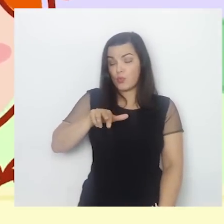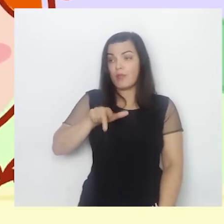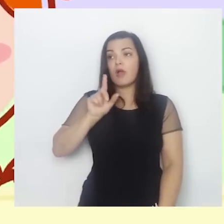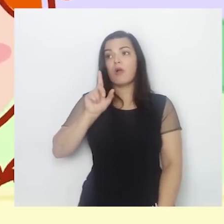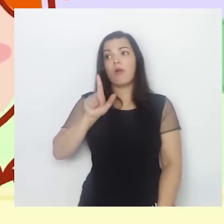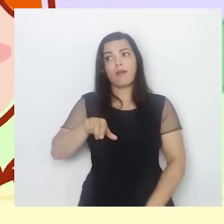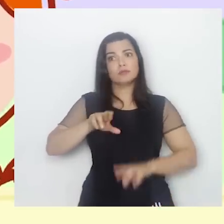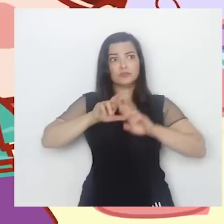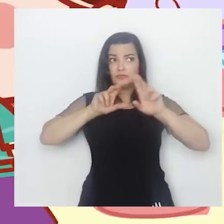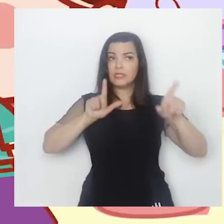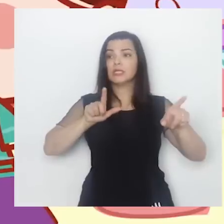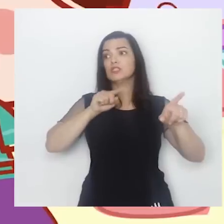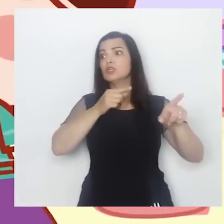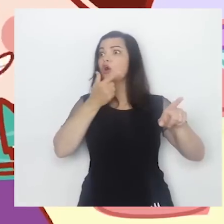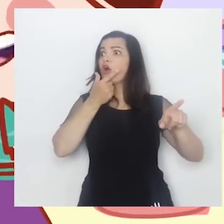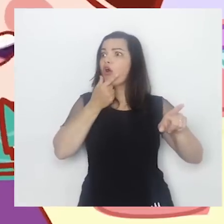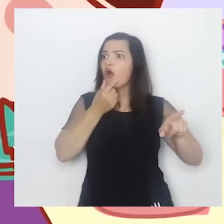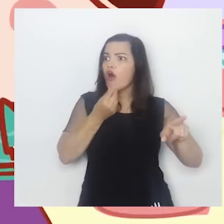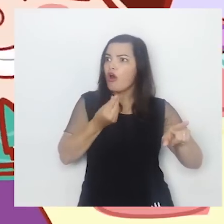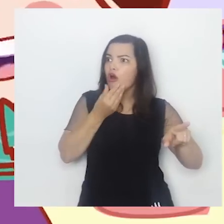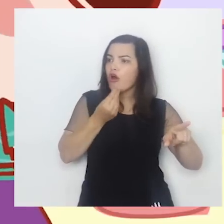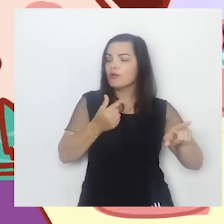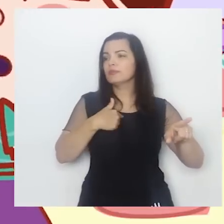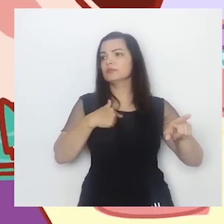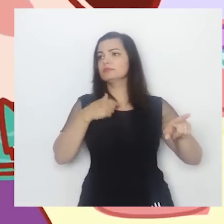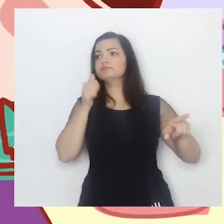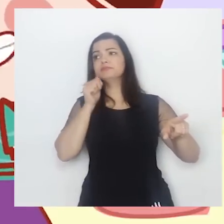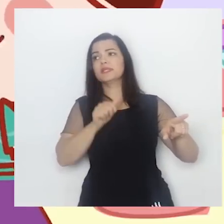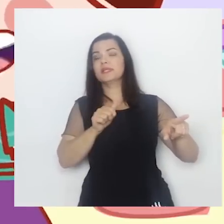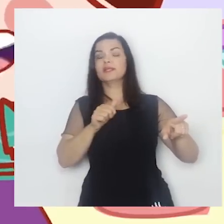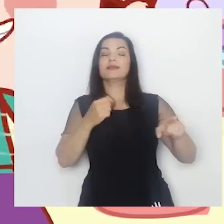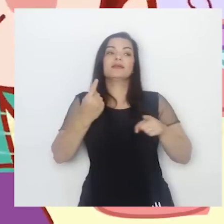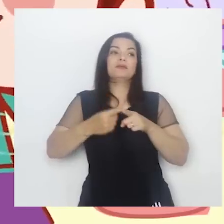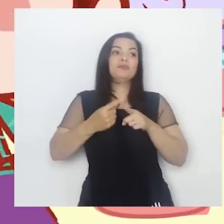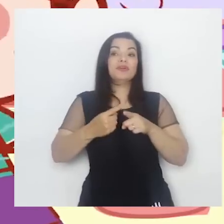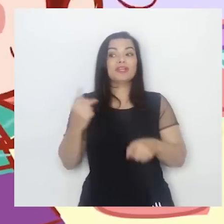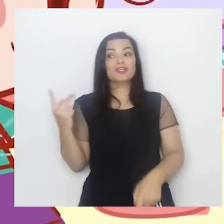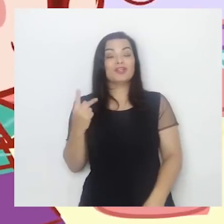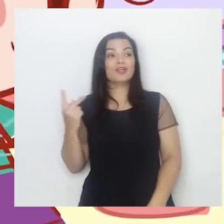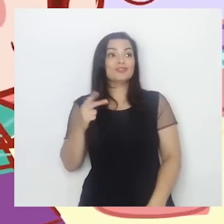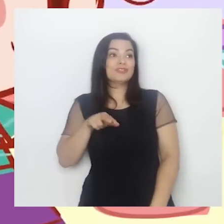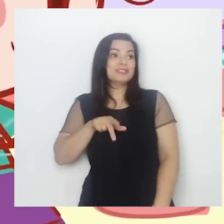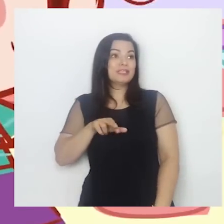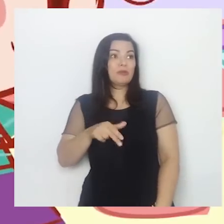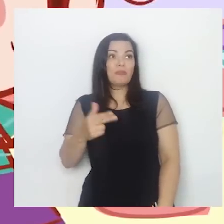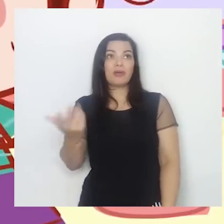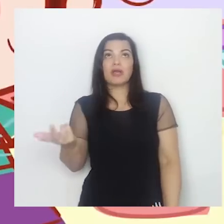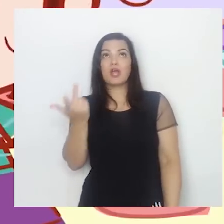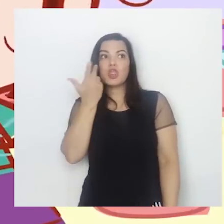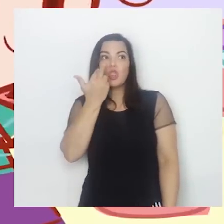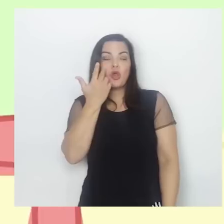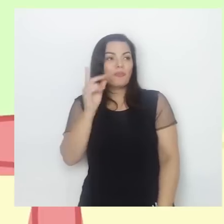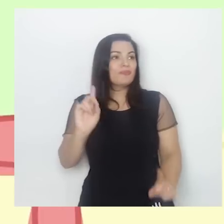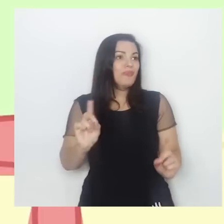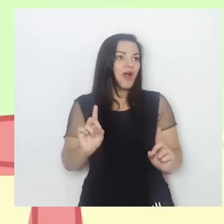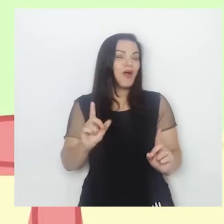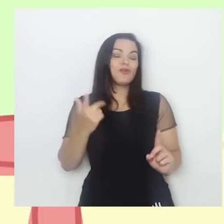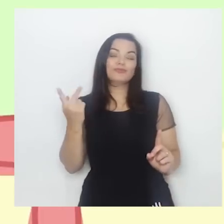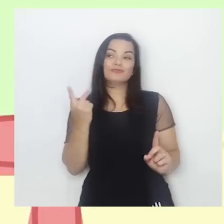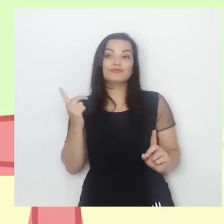é menino. É porque nós não somos só irmãs. Nós somos irmãs